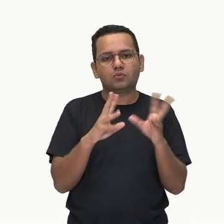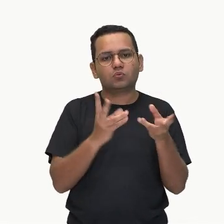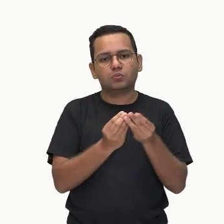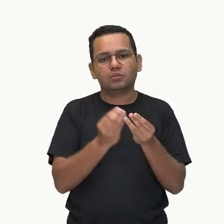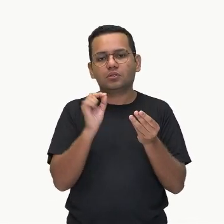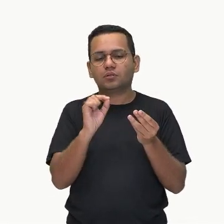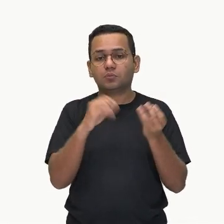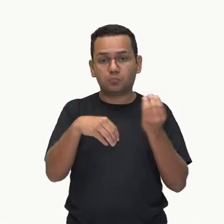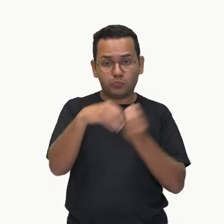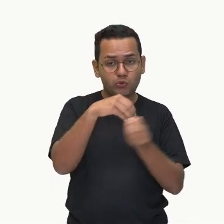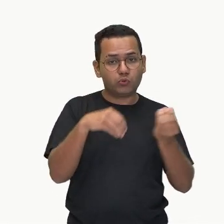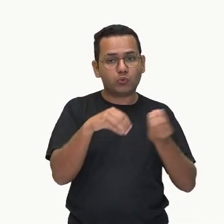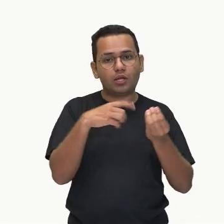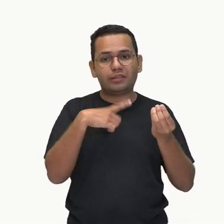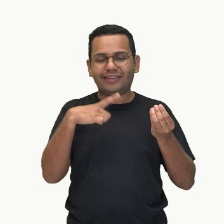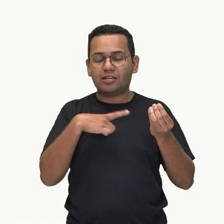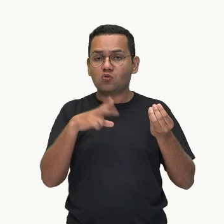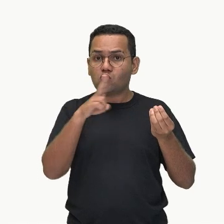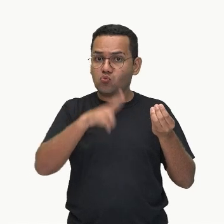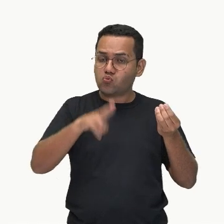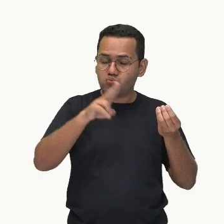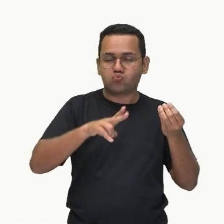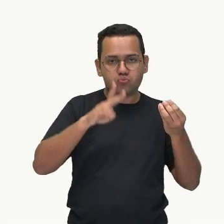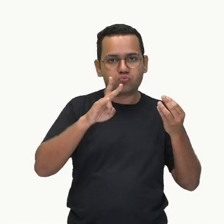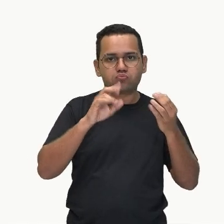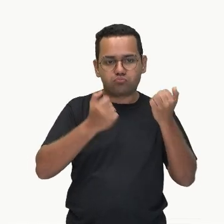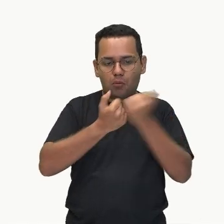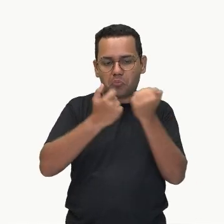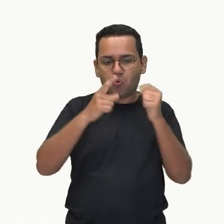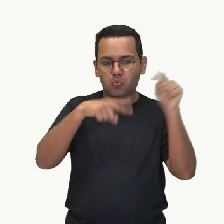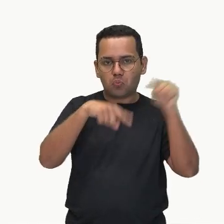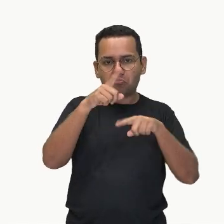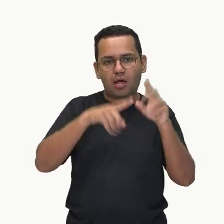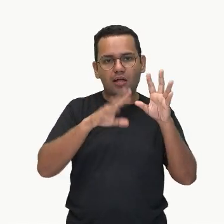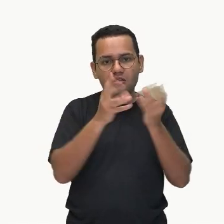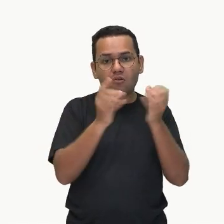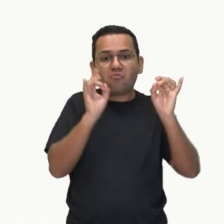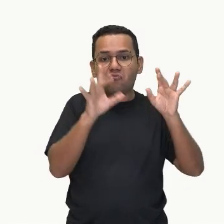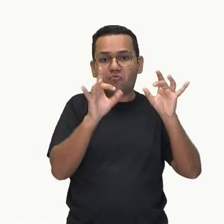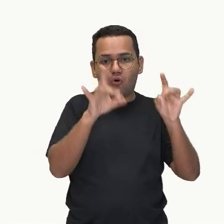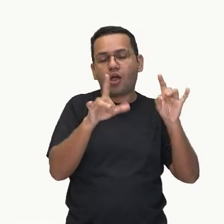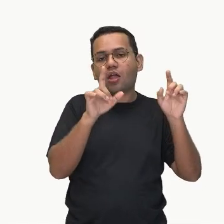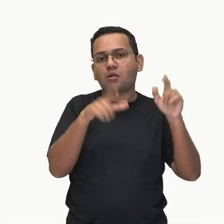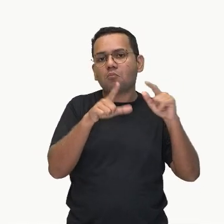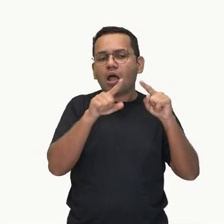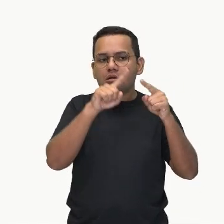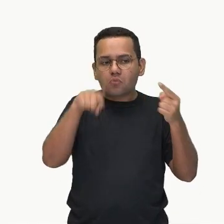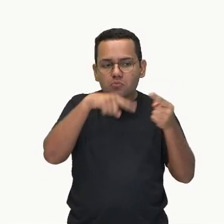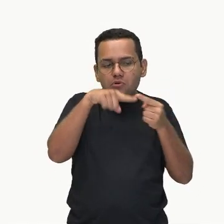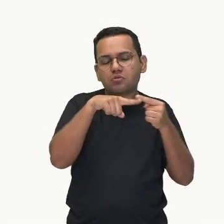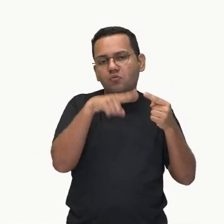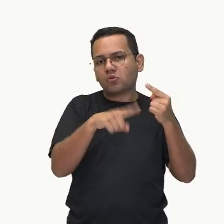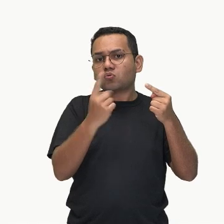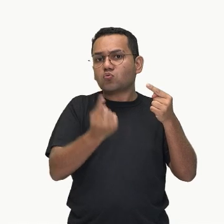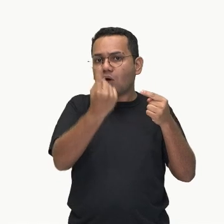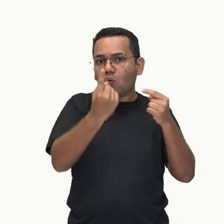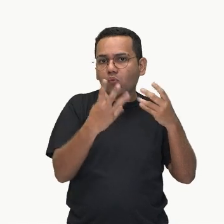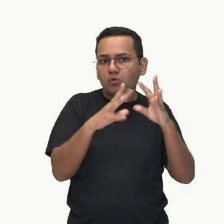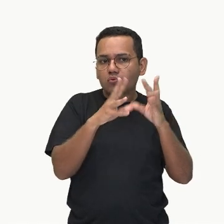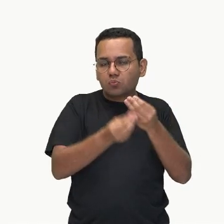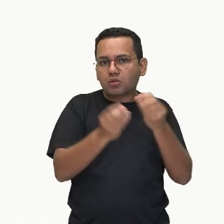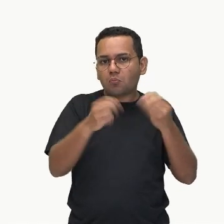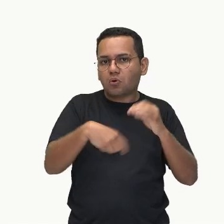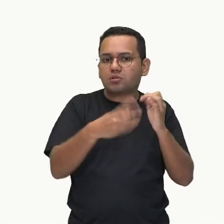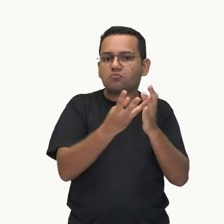um solvente específico que dissolve apenas uma substância desejada. Então tem